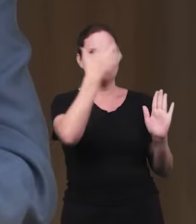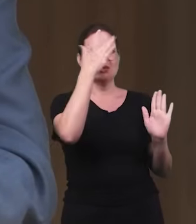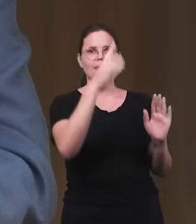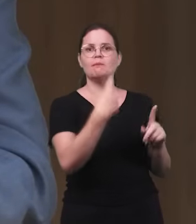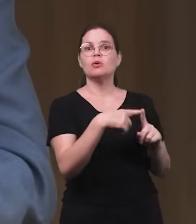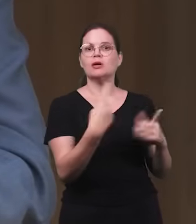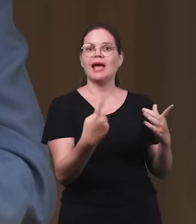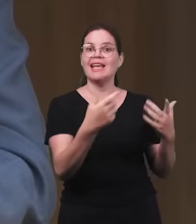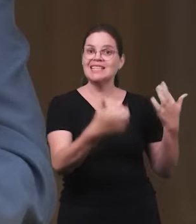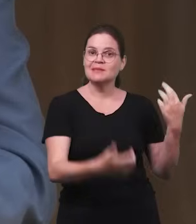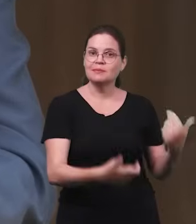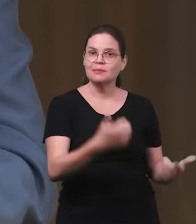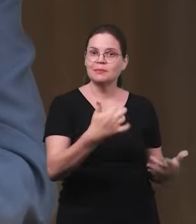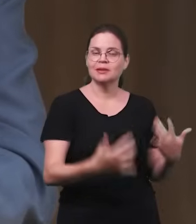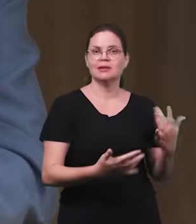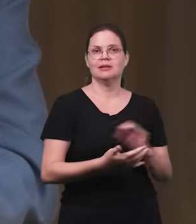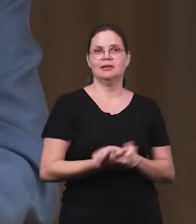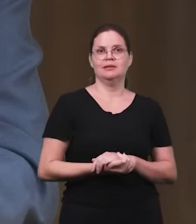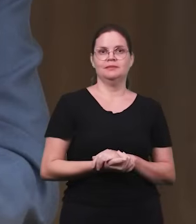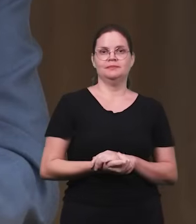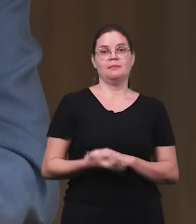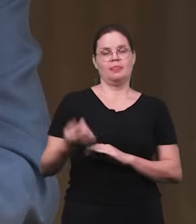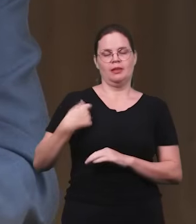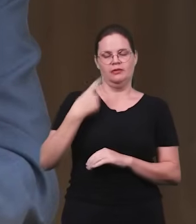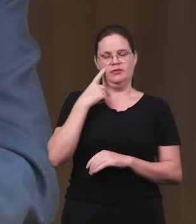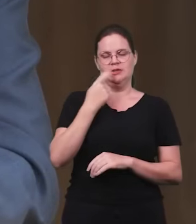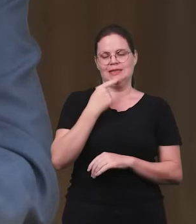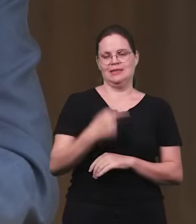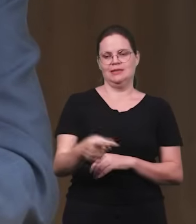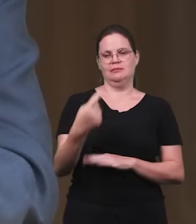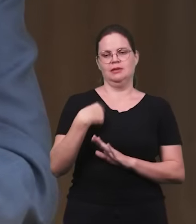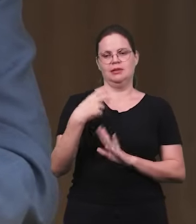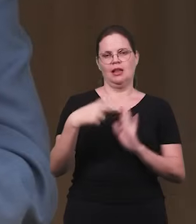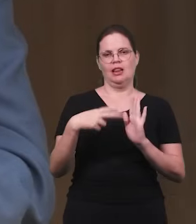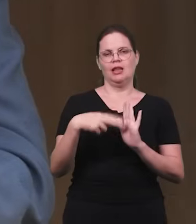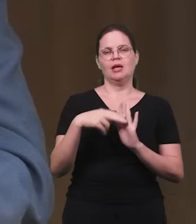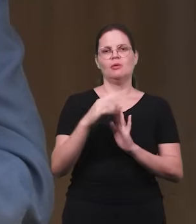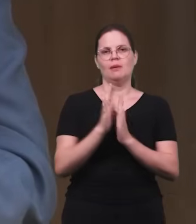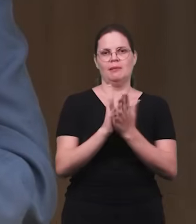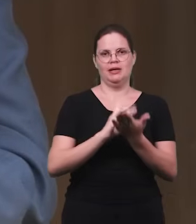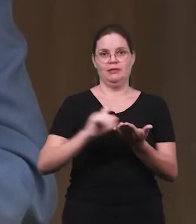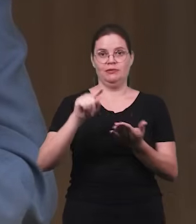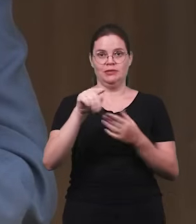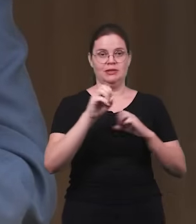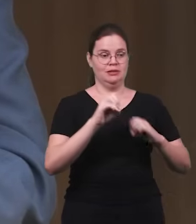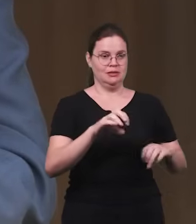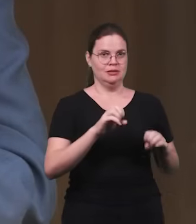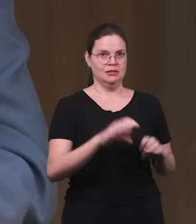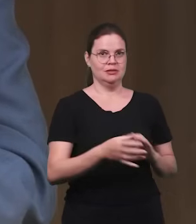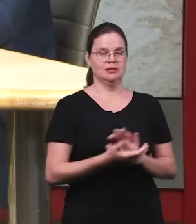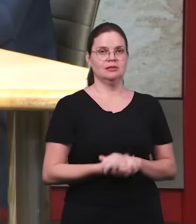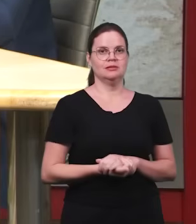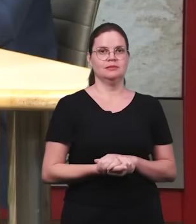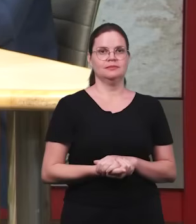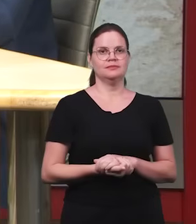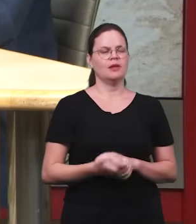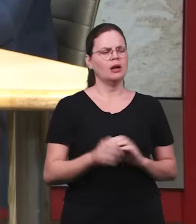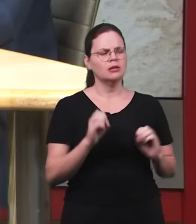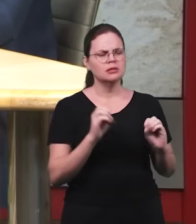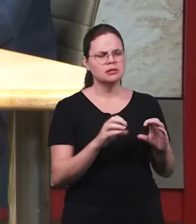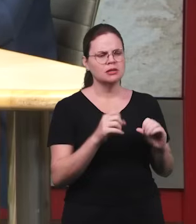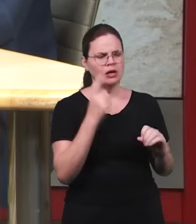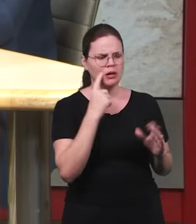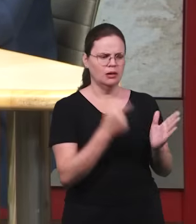quê. Entendeu? Agora, quando você mostra na palavra, aí você está ensinando. Isso aí. Você ensina,